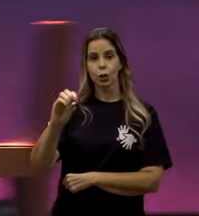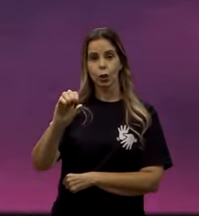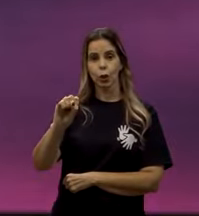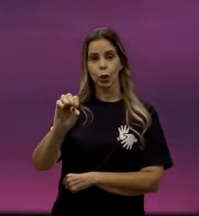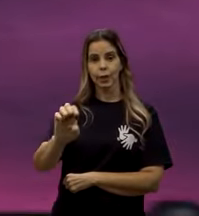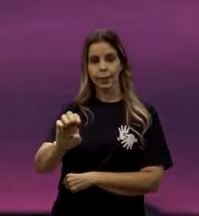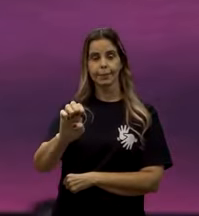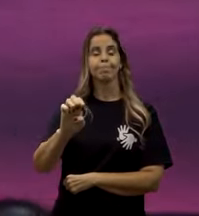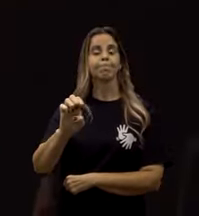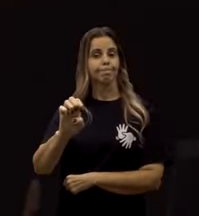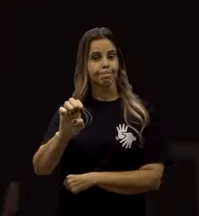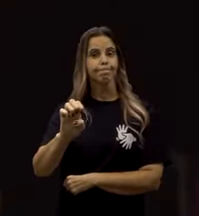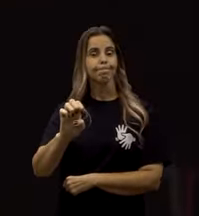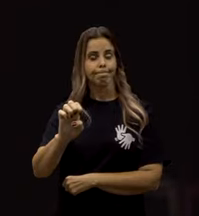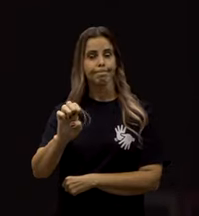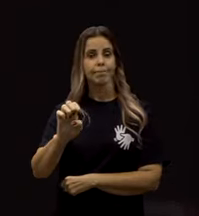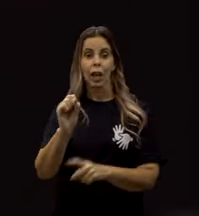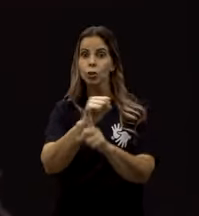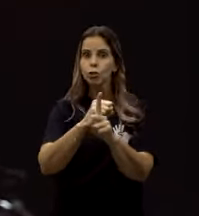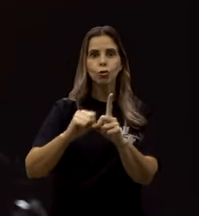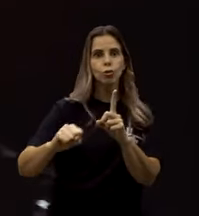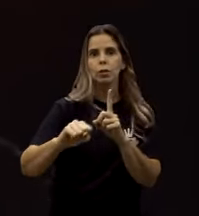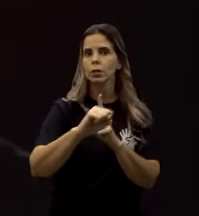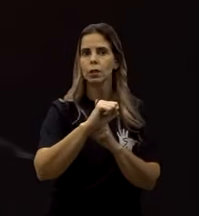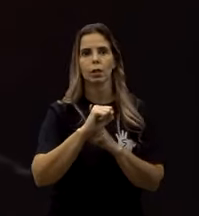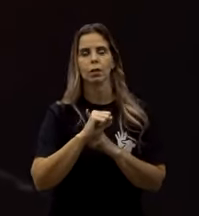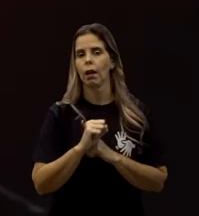que coisa gente que sociedade intolerante